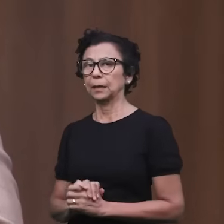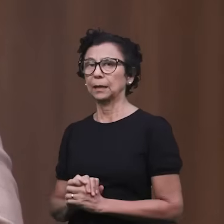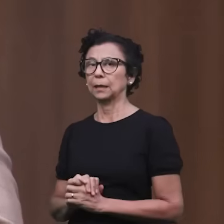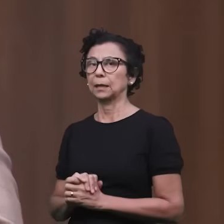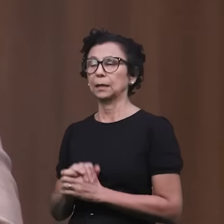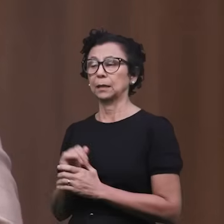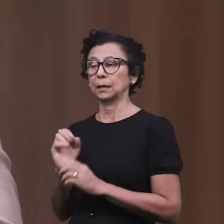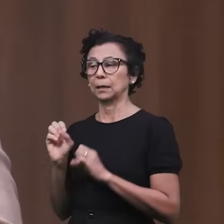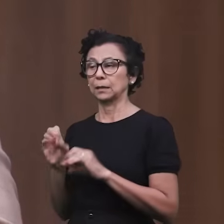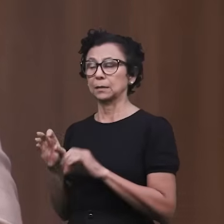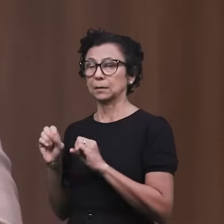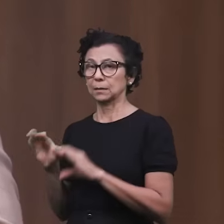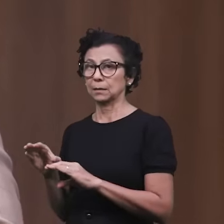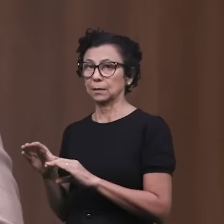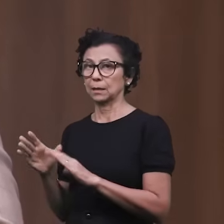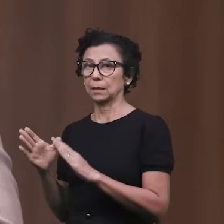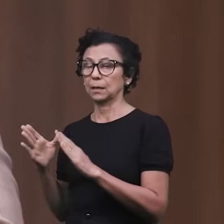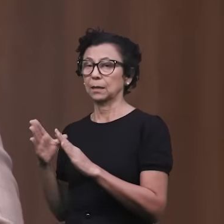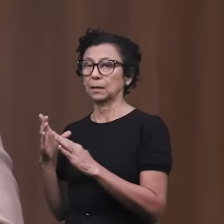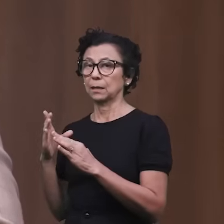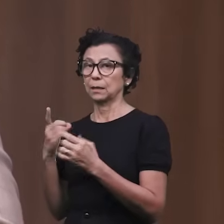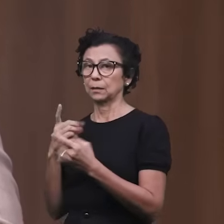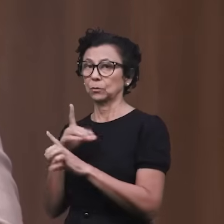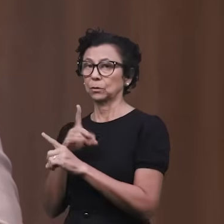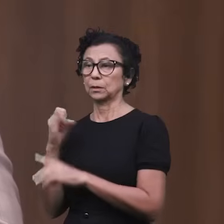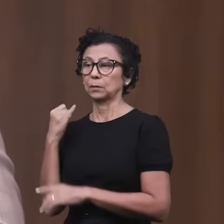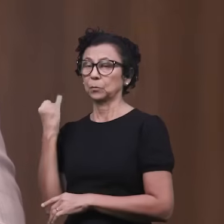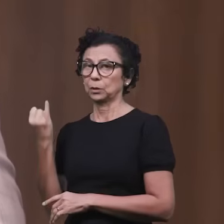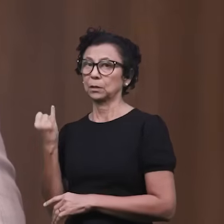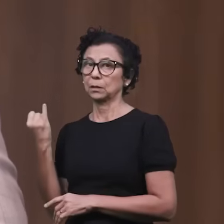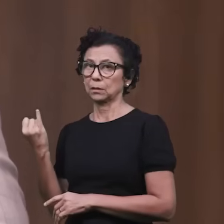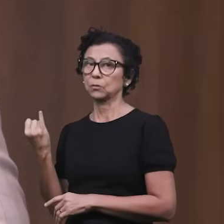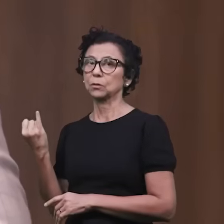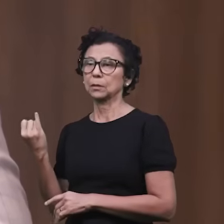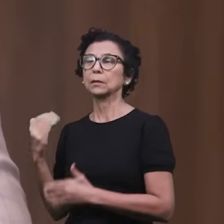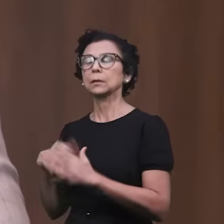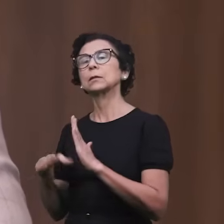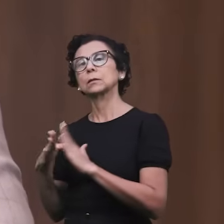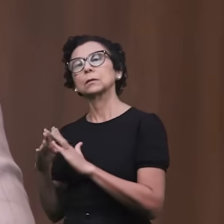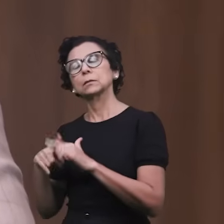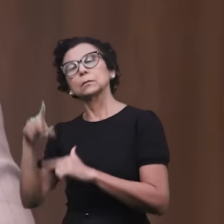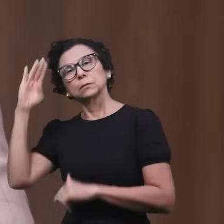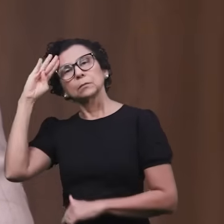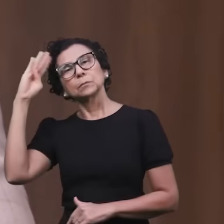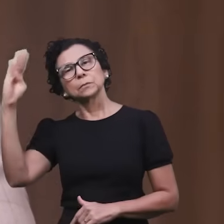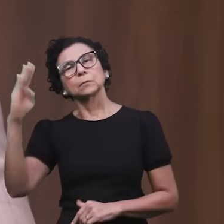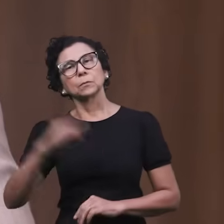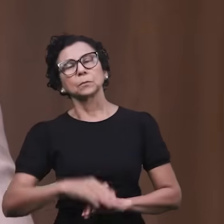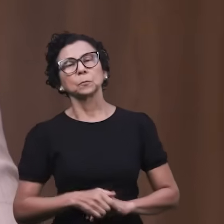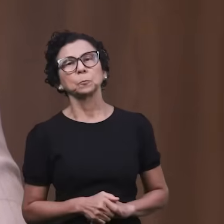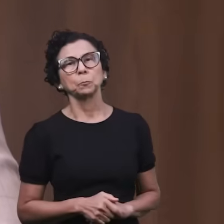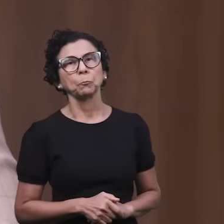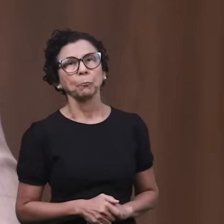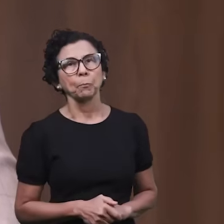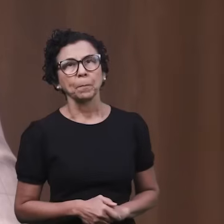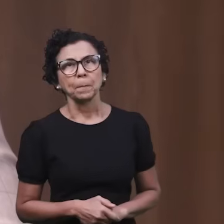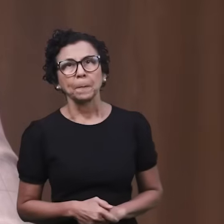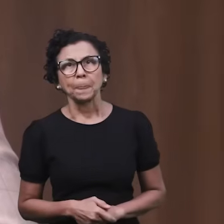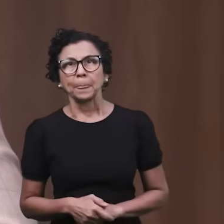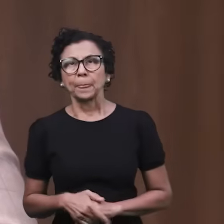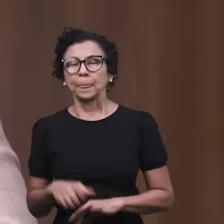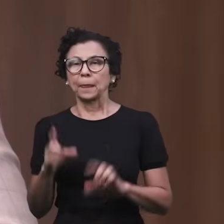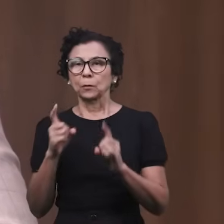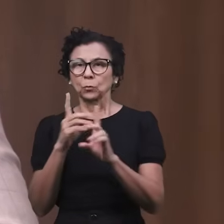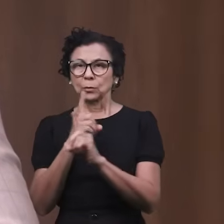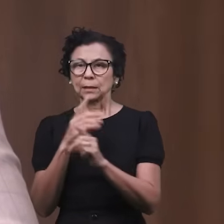da importância da doutrina no meio do corpo, né? Isso é fundamental, né? Nós estamos falando que doutrina